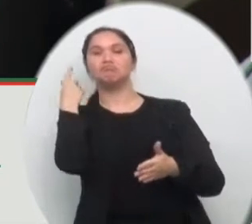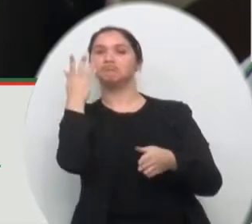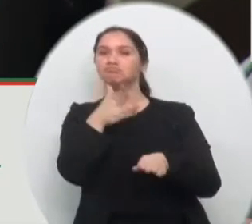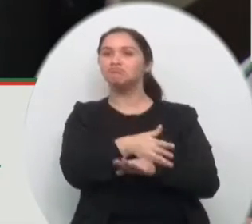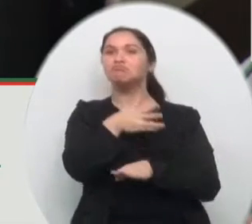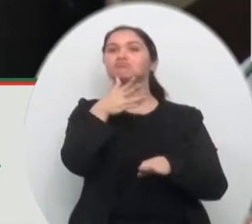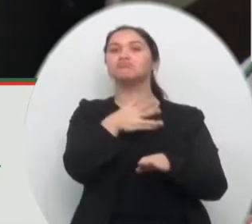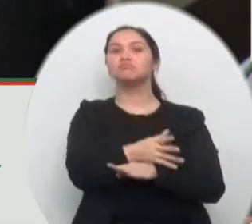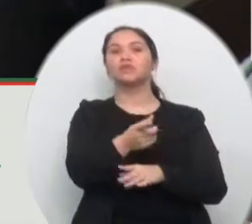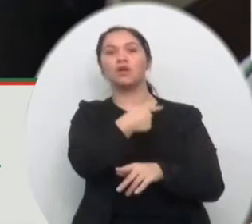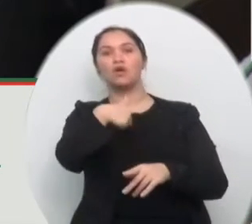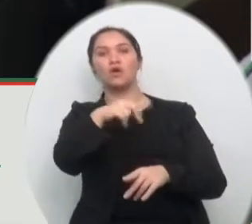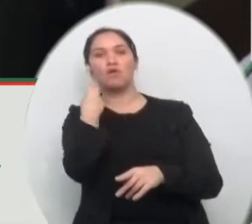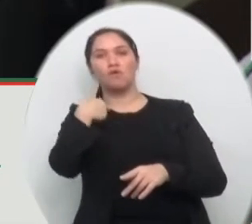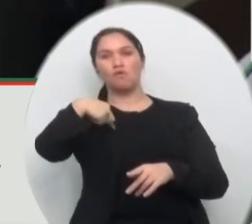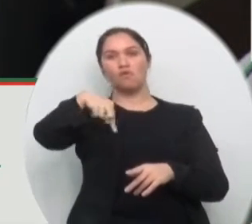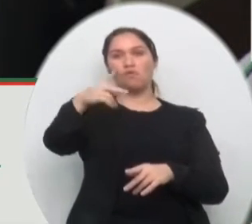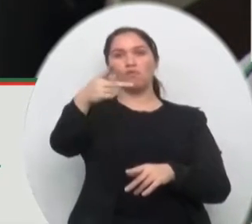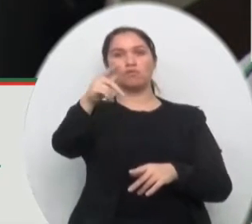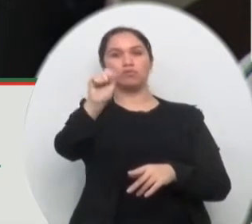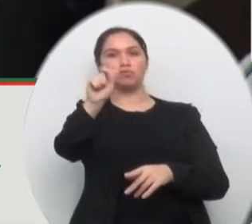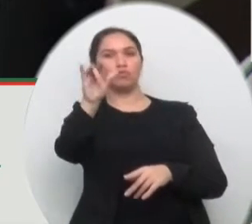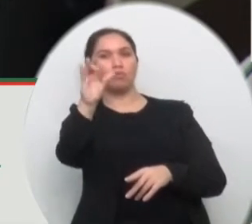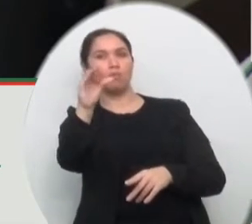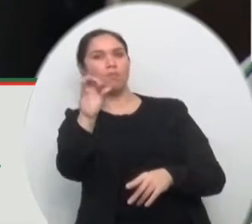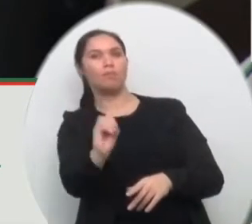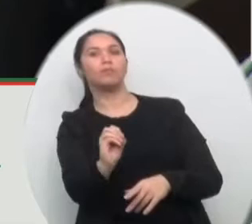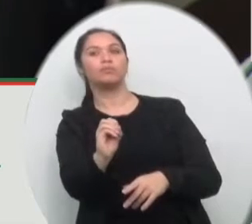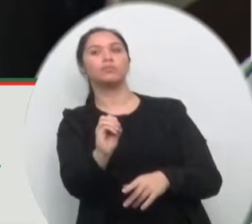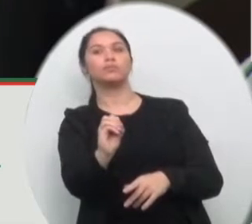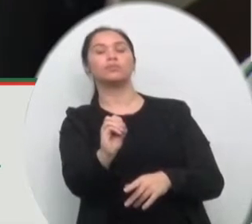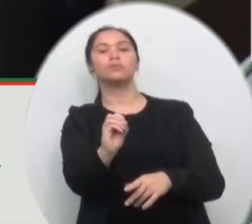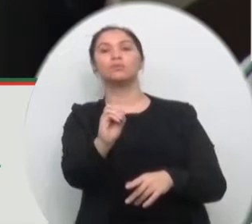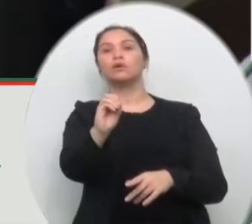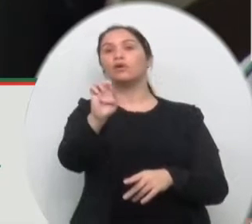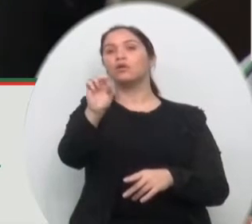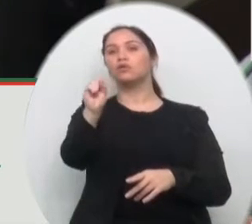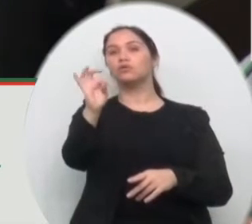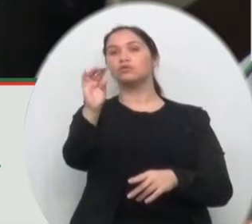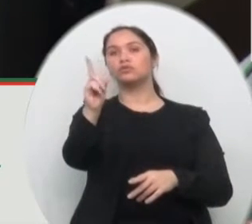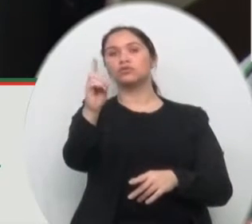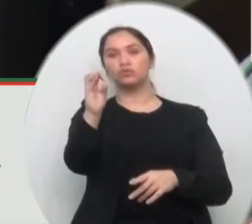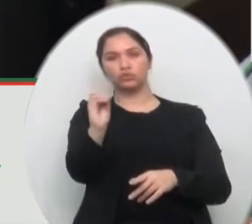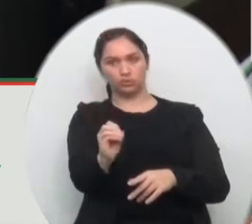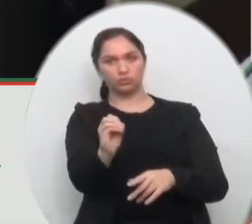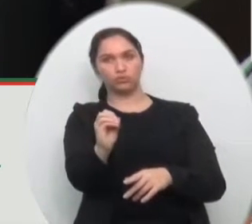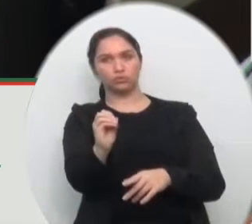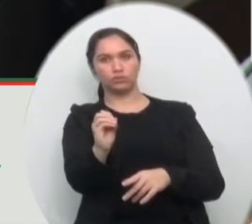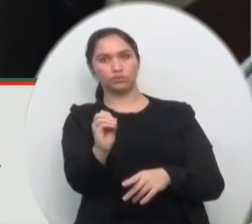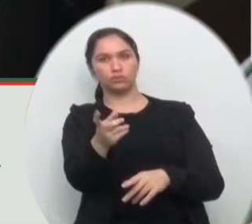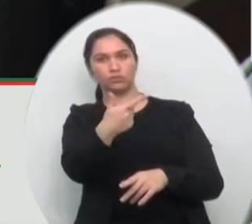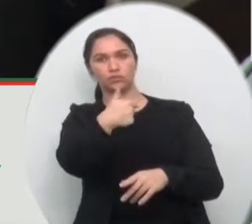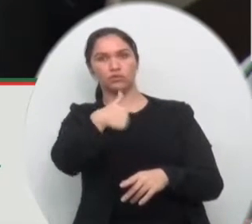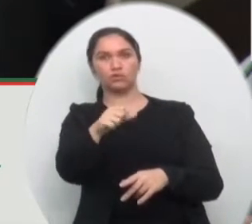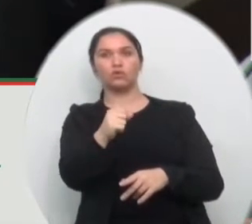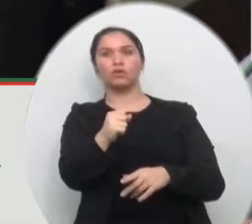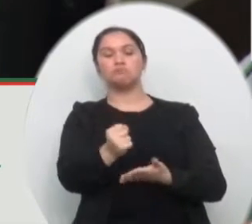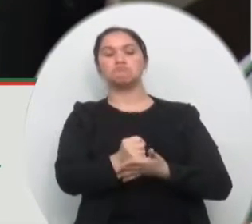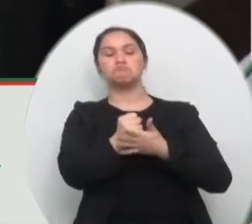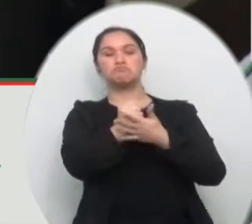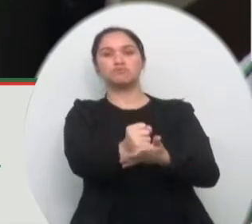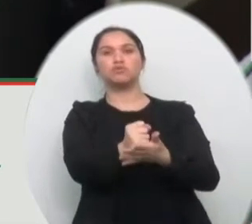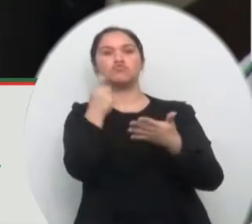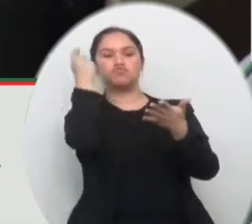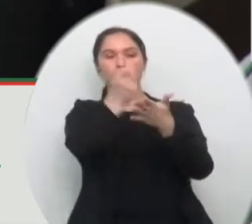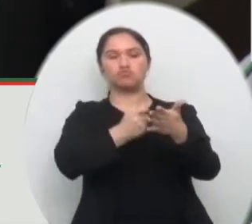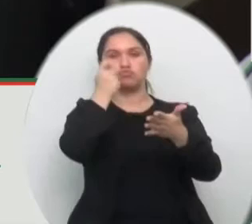lá no Palácio do Estado, com mineiro jogando bomba, patrola lá de baixo, aquela coisa toda. E a gente